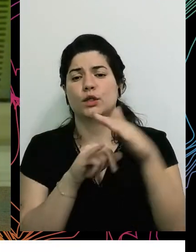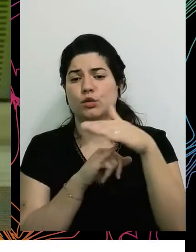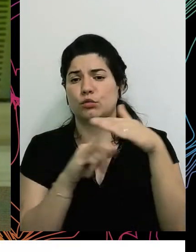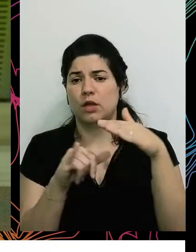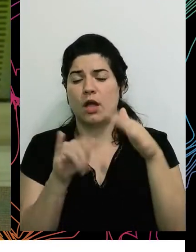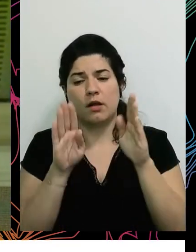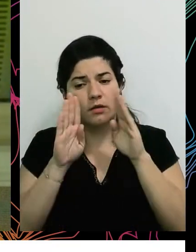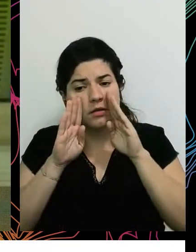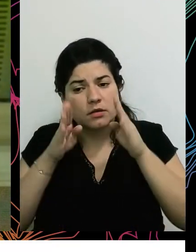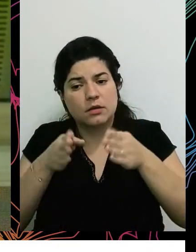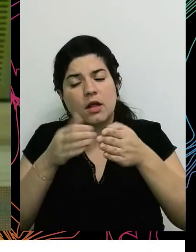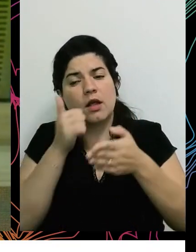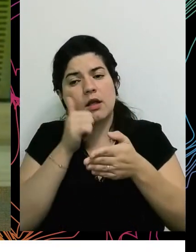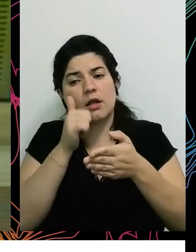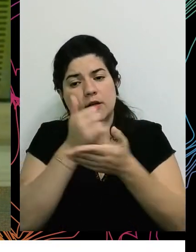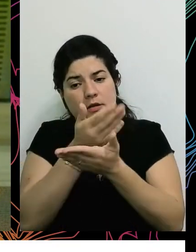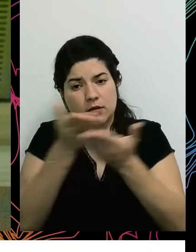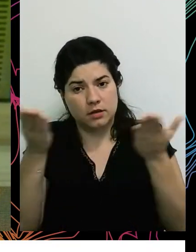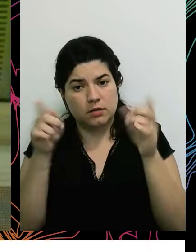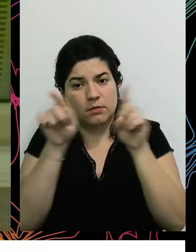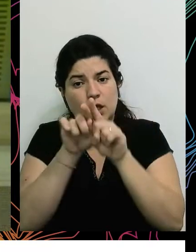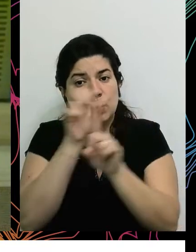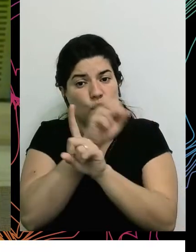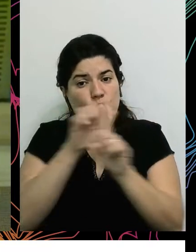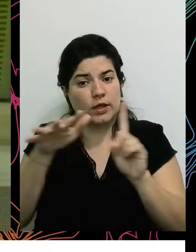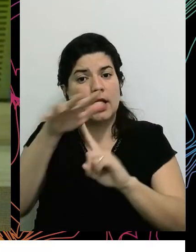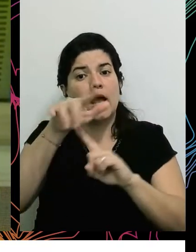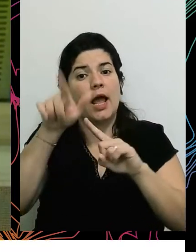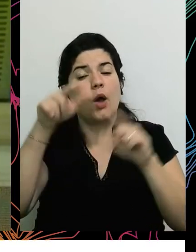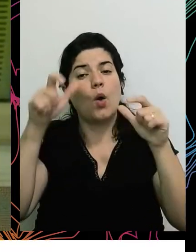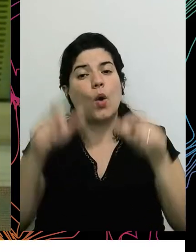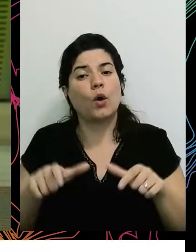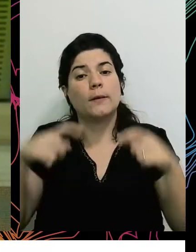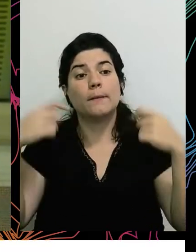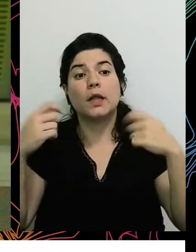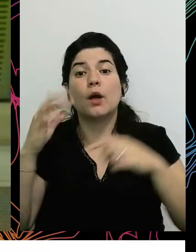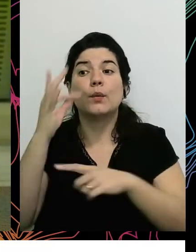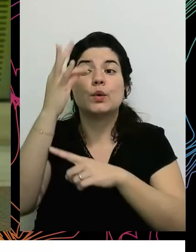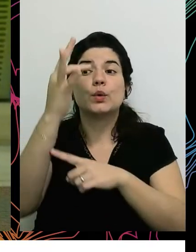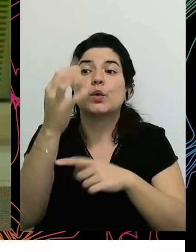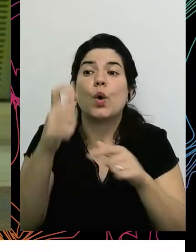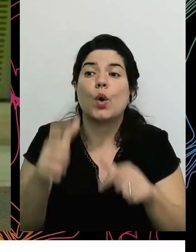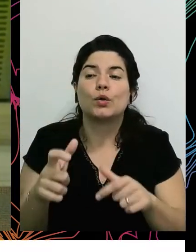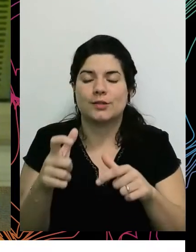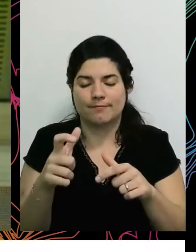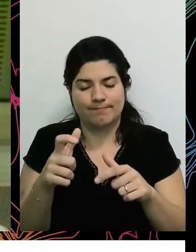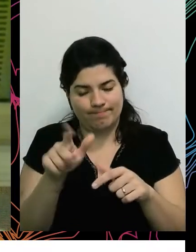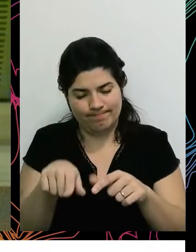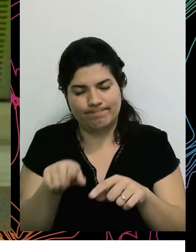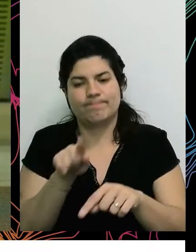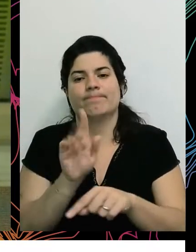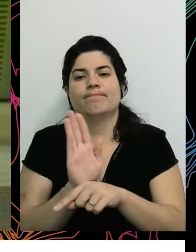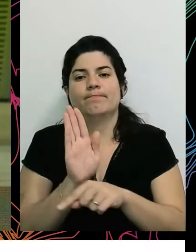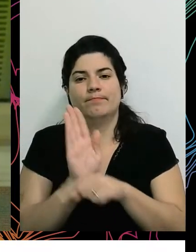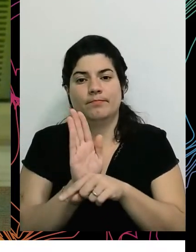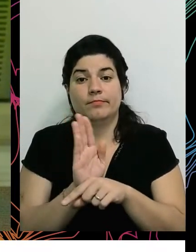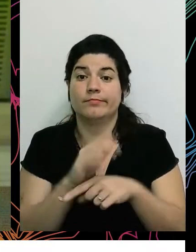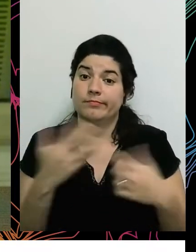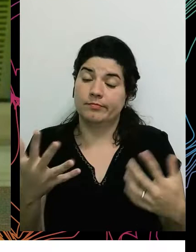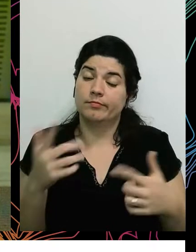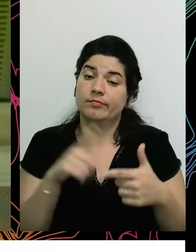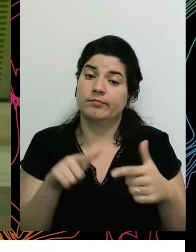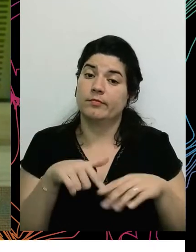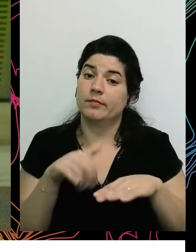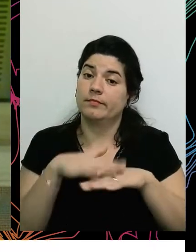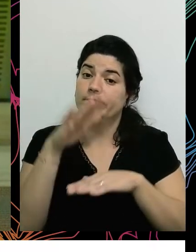ao resto da sociedade onde eles devem de ir no futuro. E, portanto, o problema é muito mais complexo, não? Tem